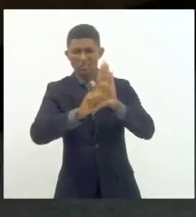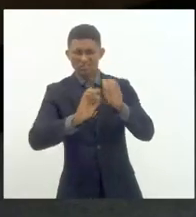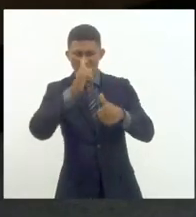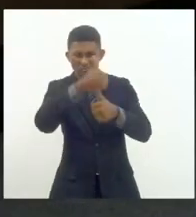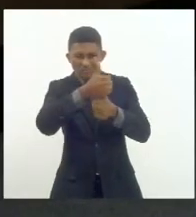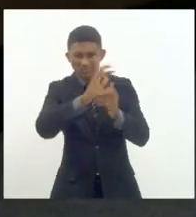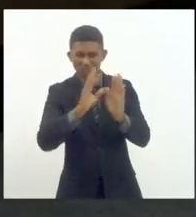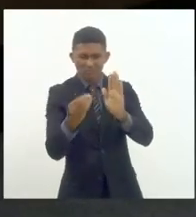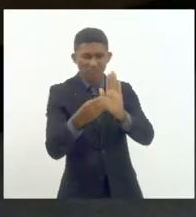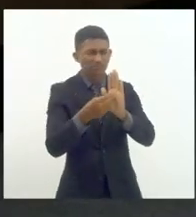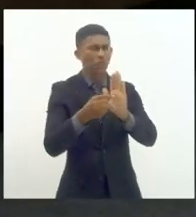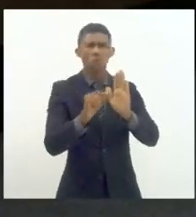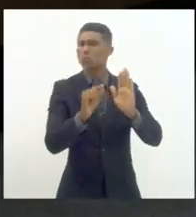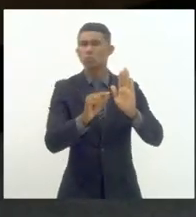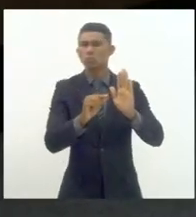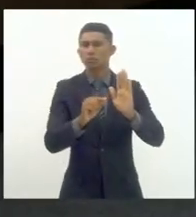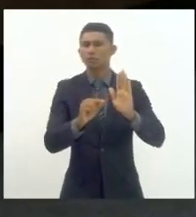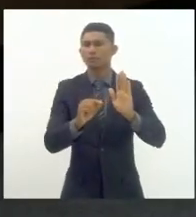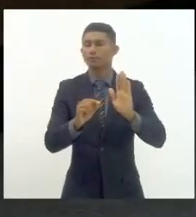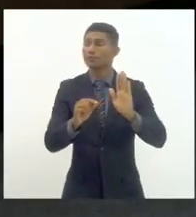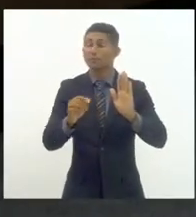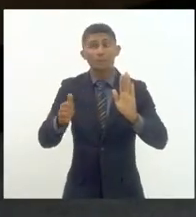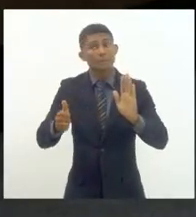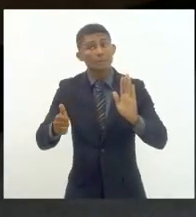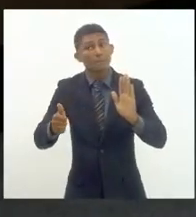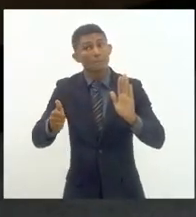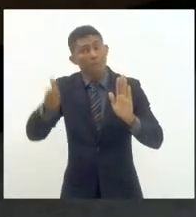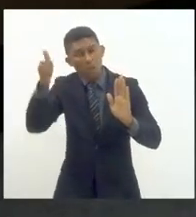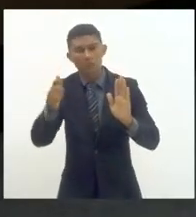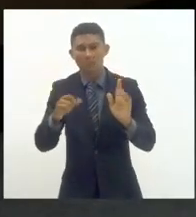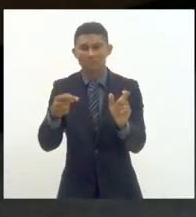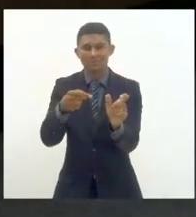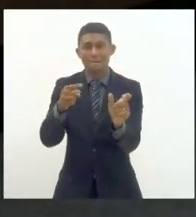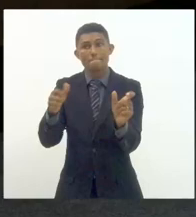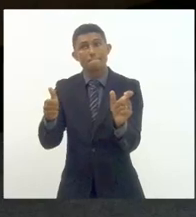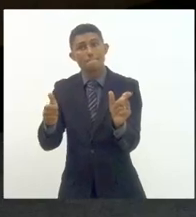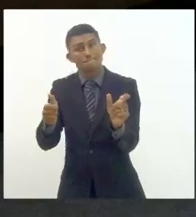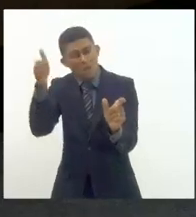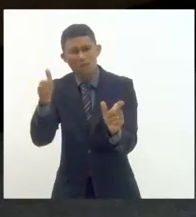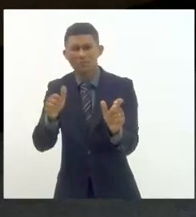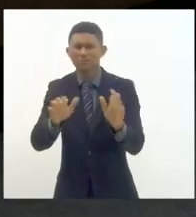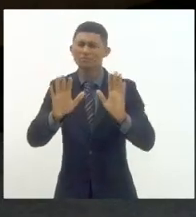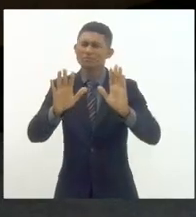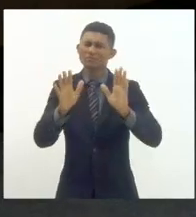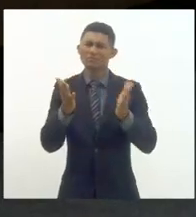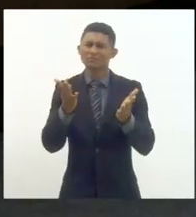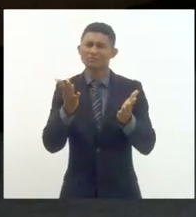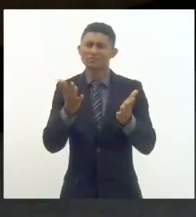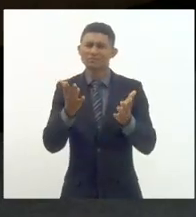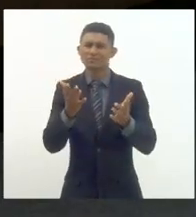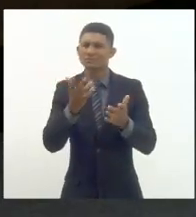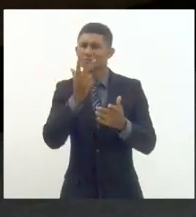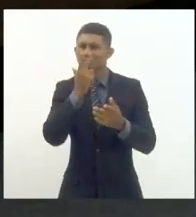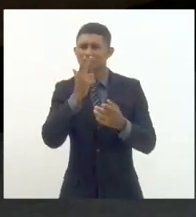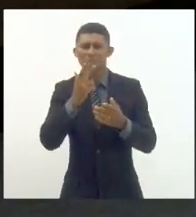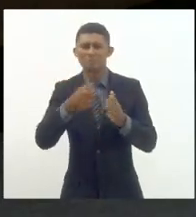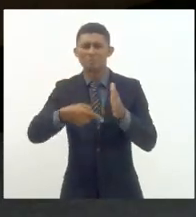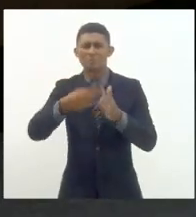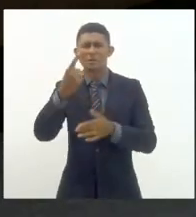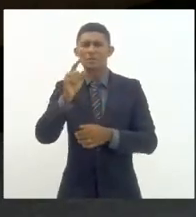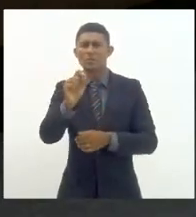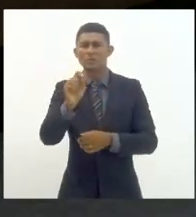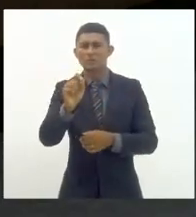bota preferencialmente, senhor presidente, e não na intenção primeira, que era